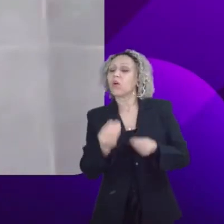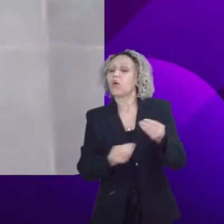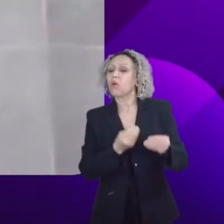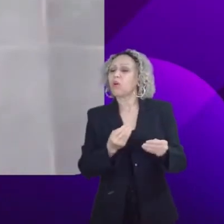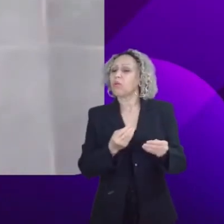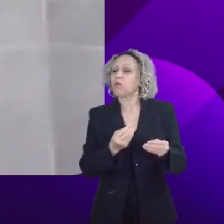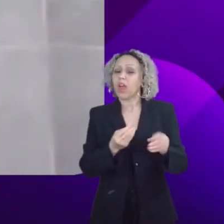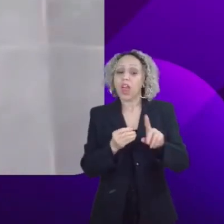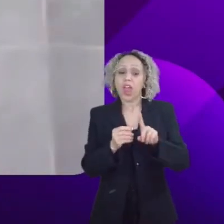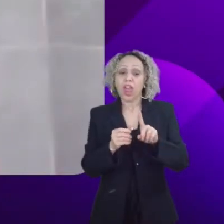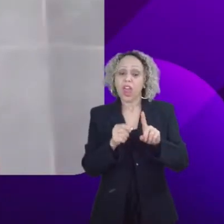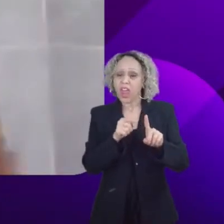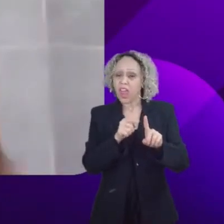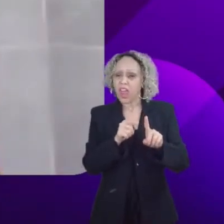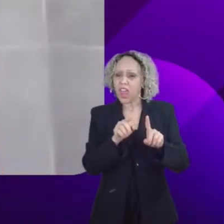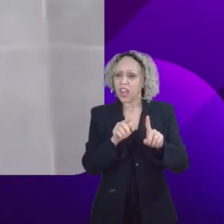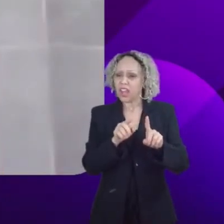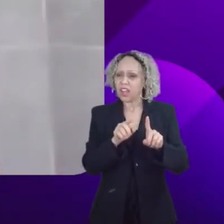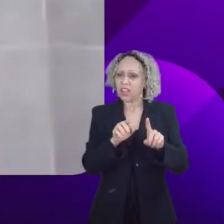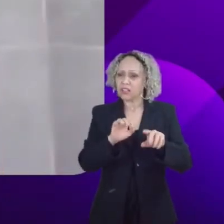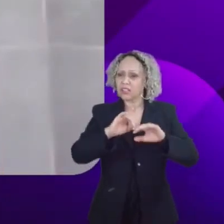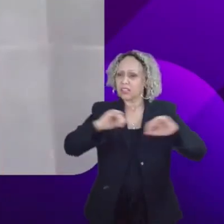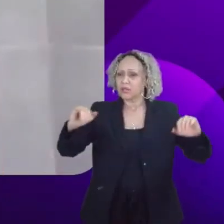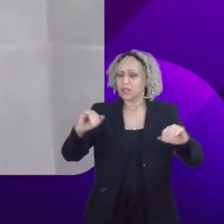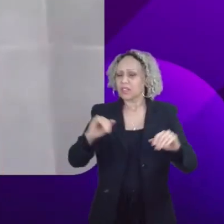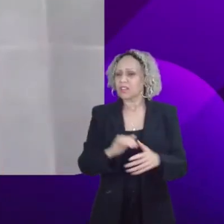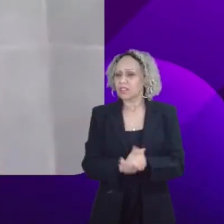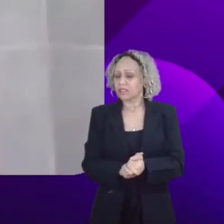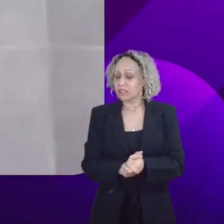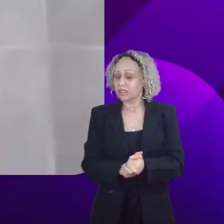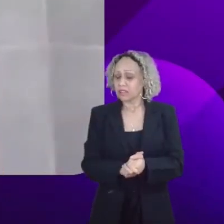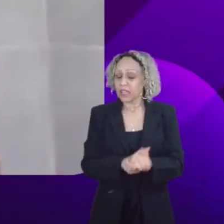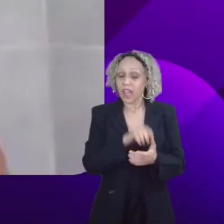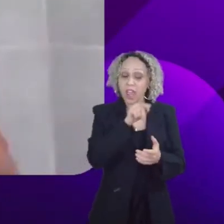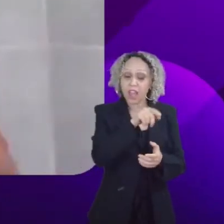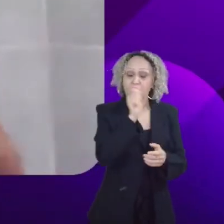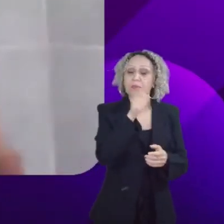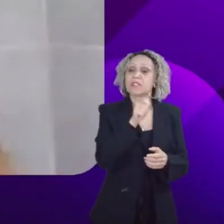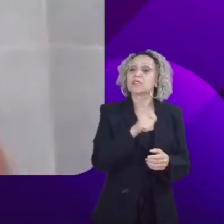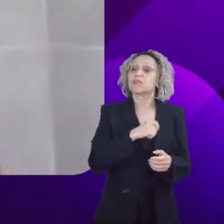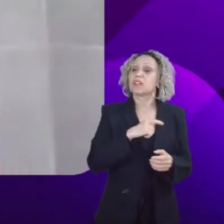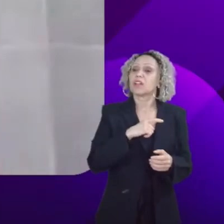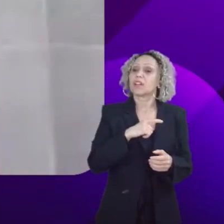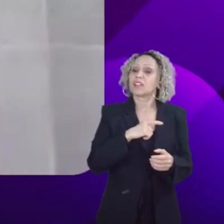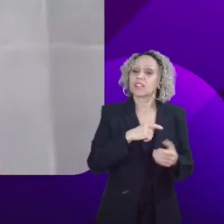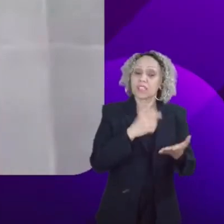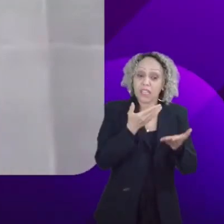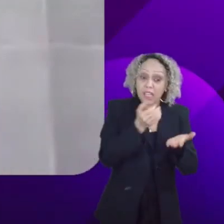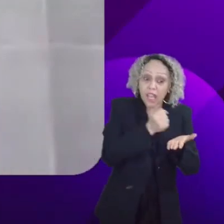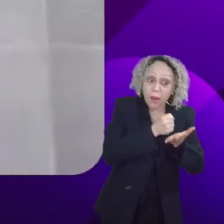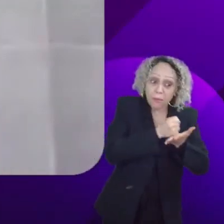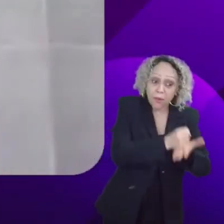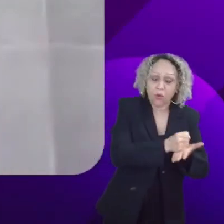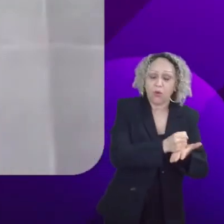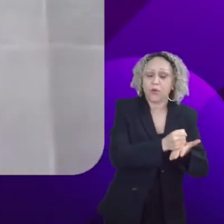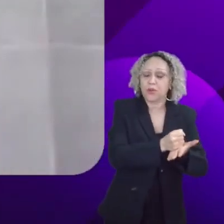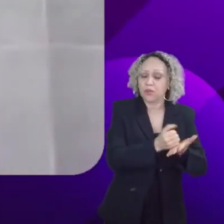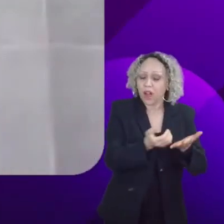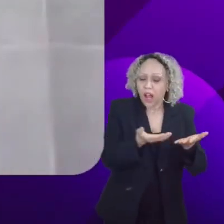não tiver, né, um acolhimento e também não tiver uma certa independência